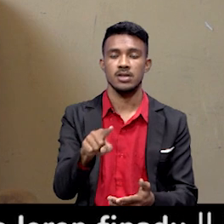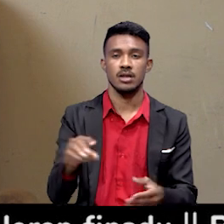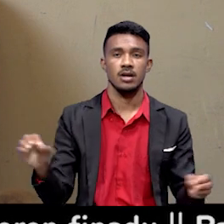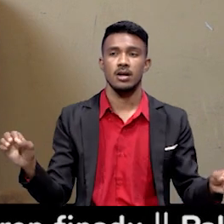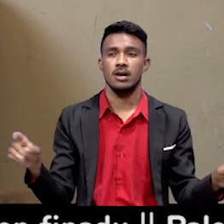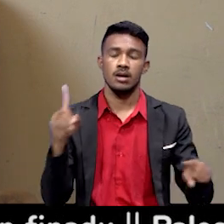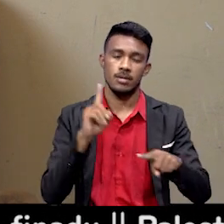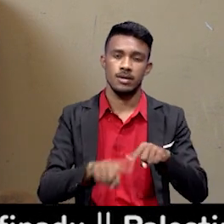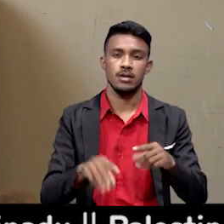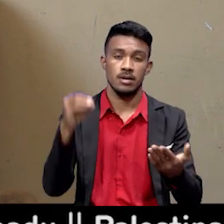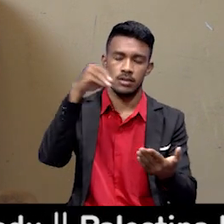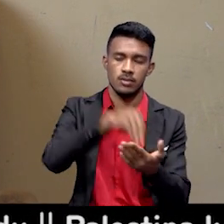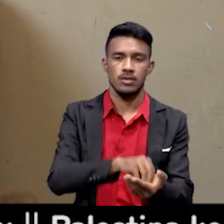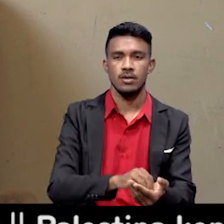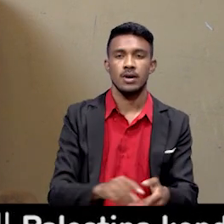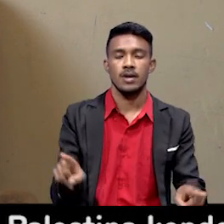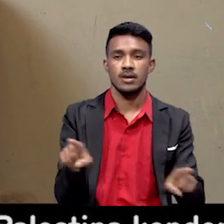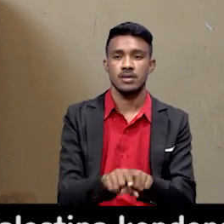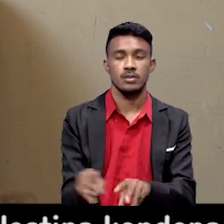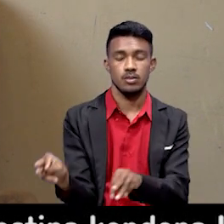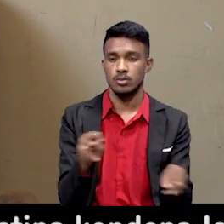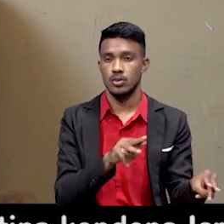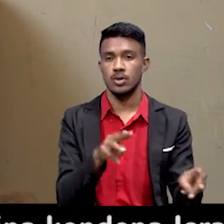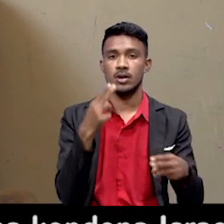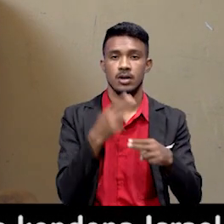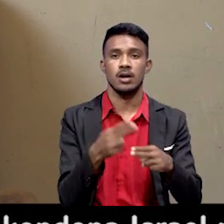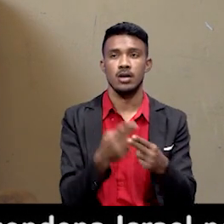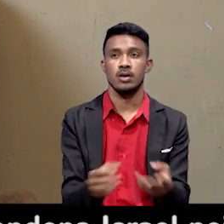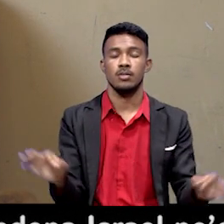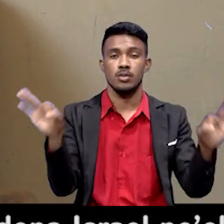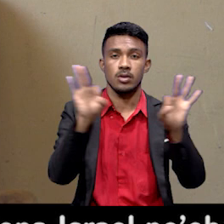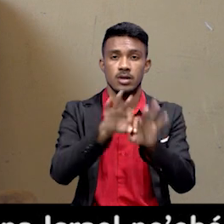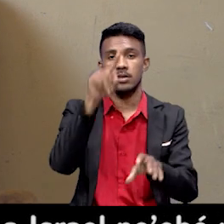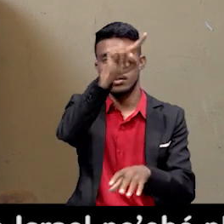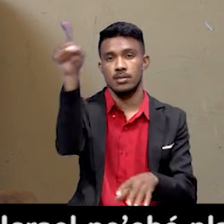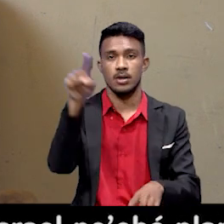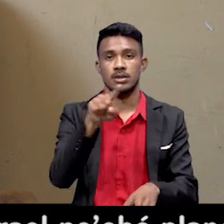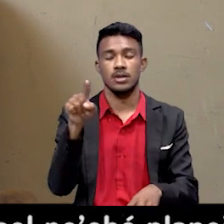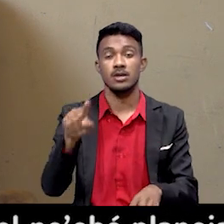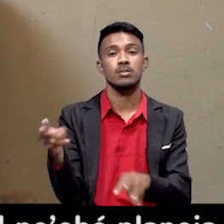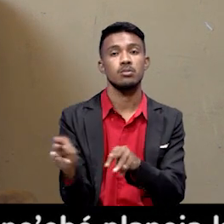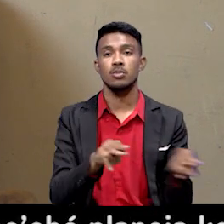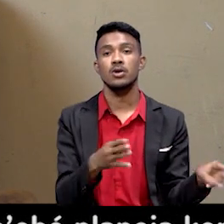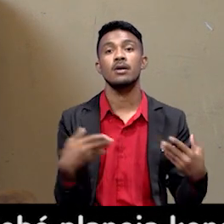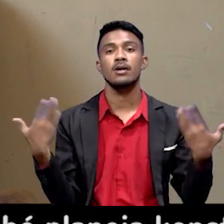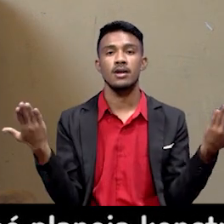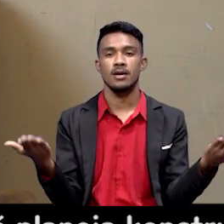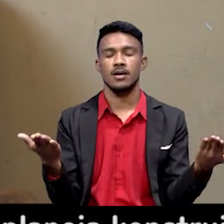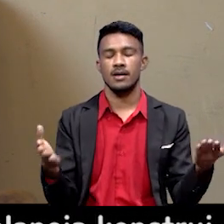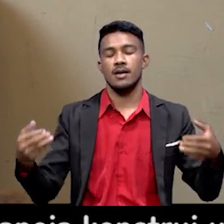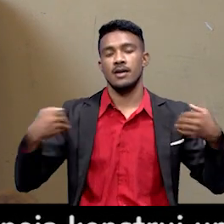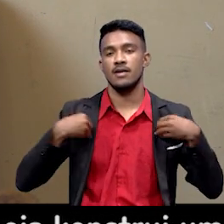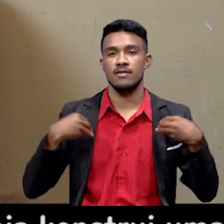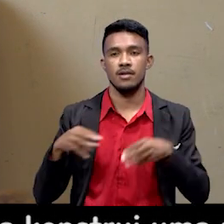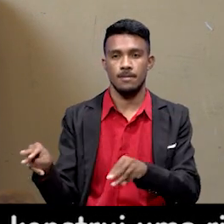satisfas. Tapi emak muda larang, maybe importante lima persentase muda galah. Ina bane ia mudança de